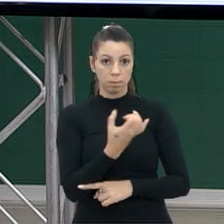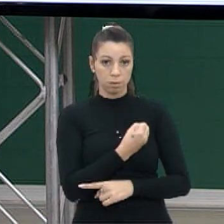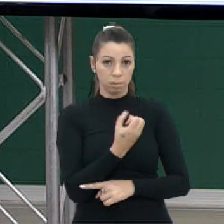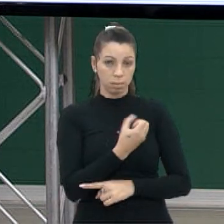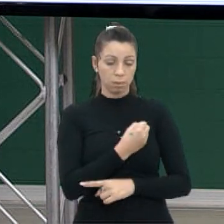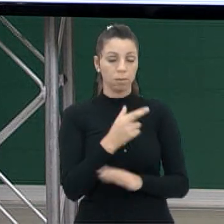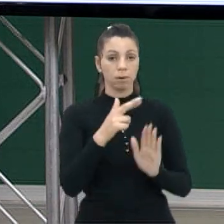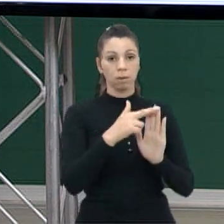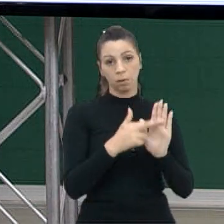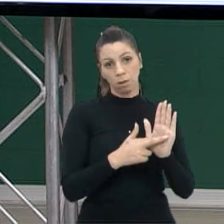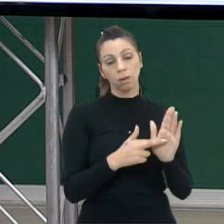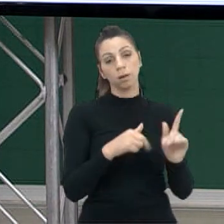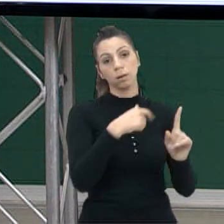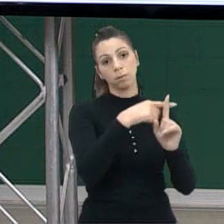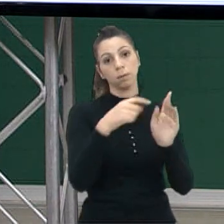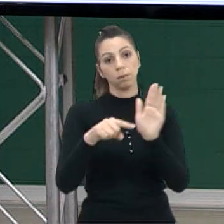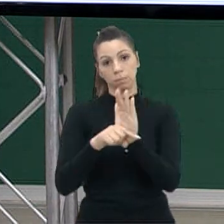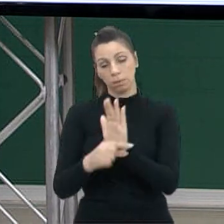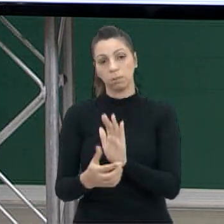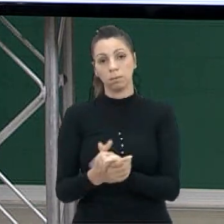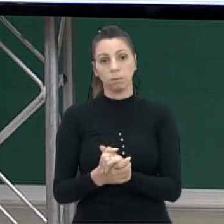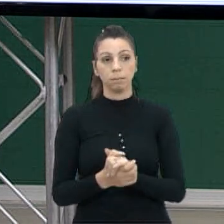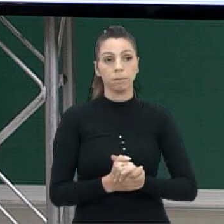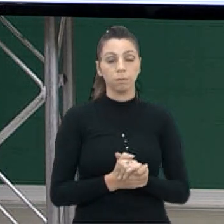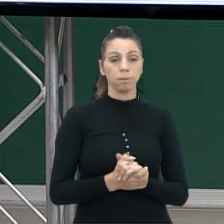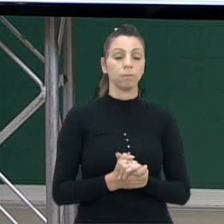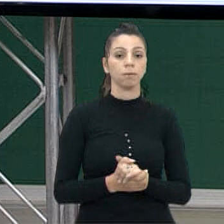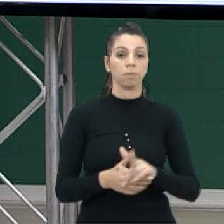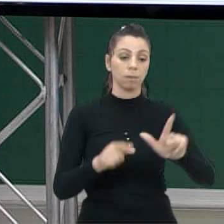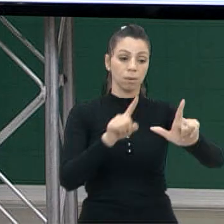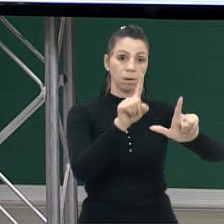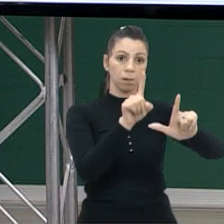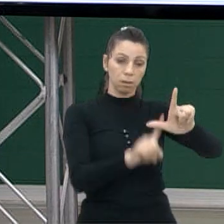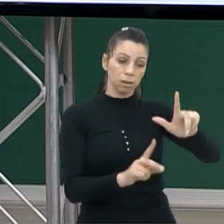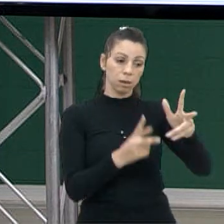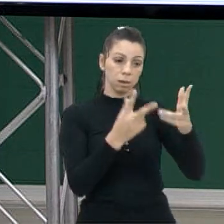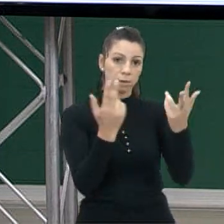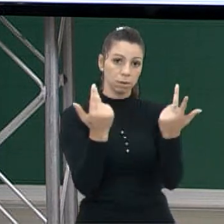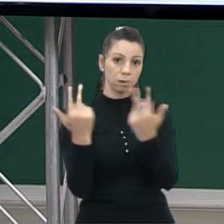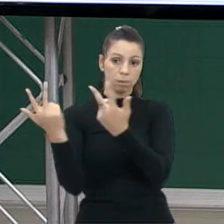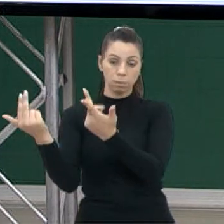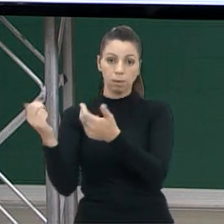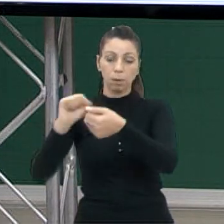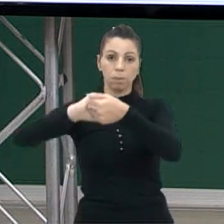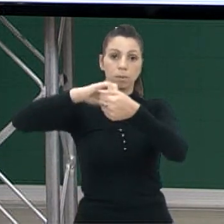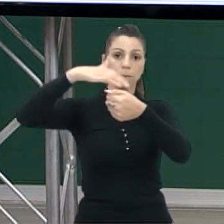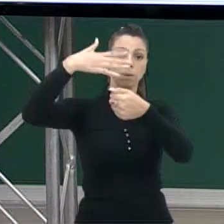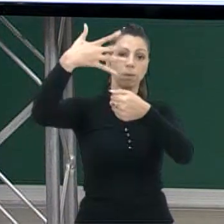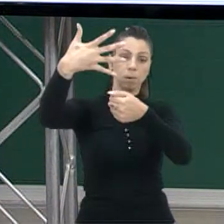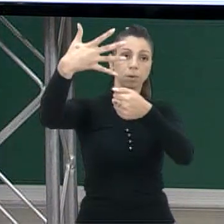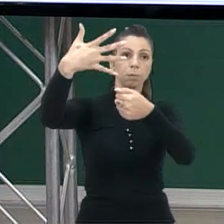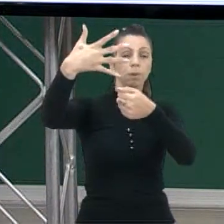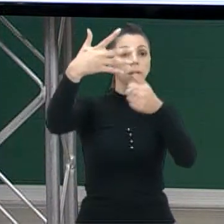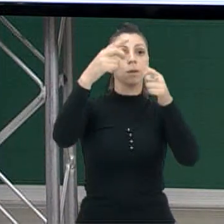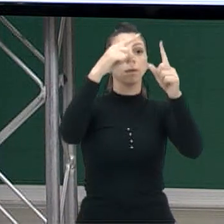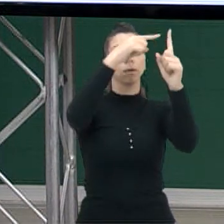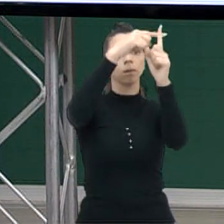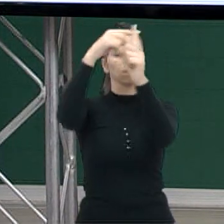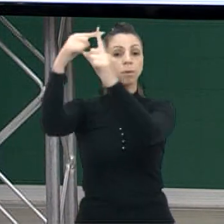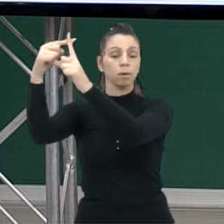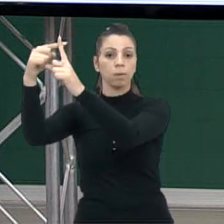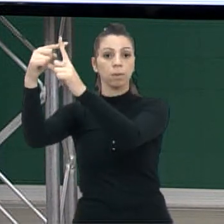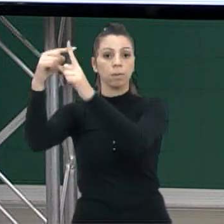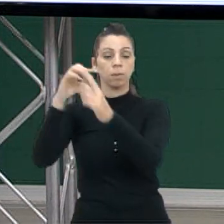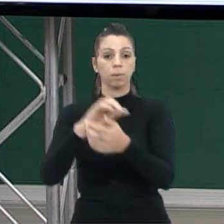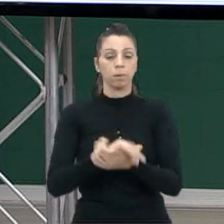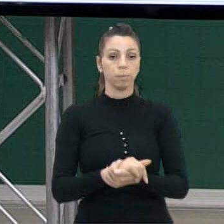conta a regra de sinal. Se as letras forem iguais, nós somamos os expoentes. Se as letras forem diferentes, nós repetimos essas